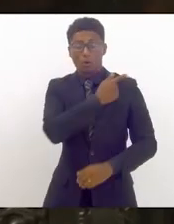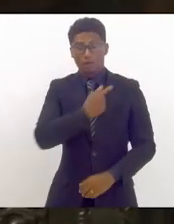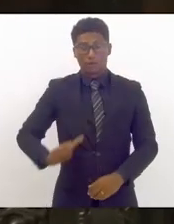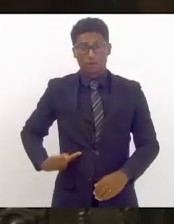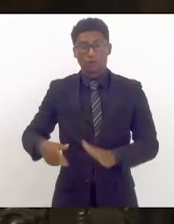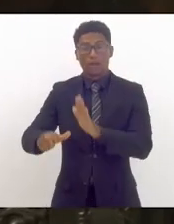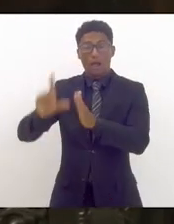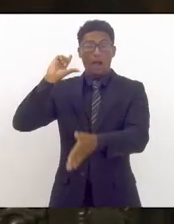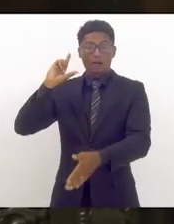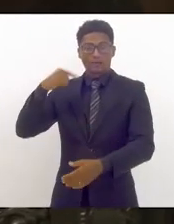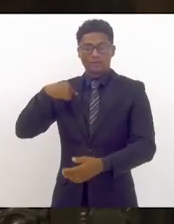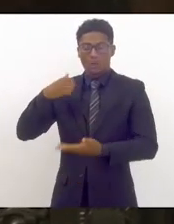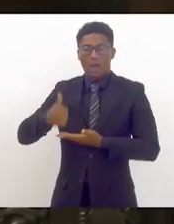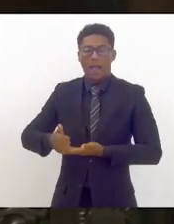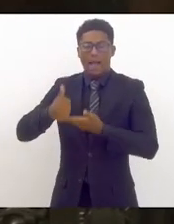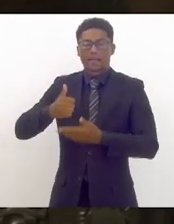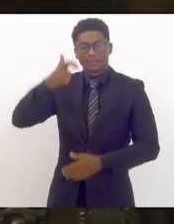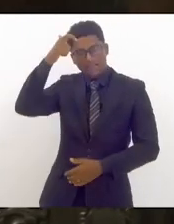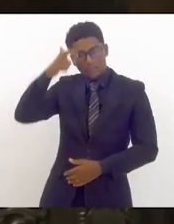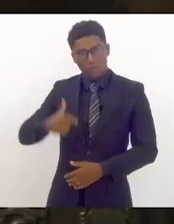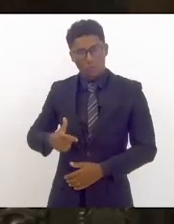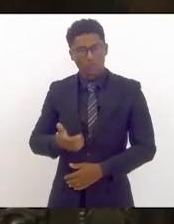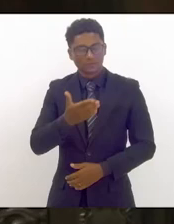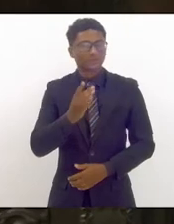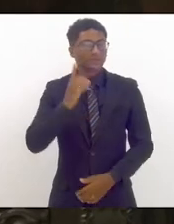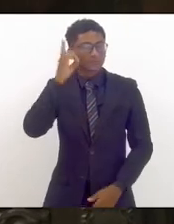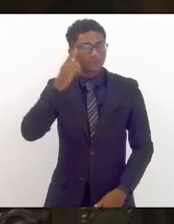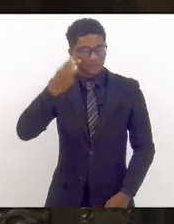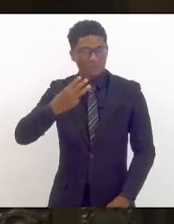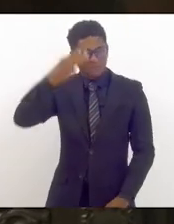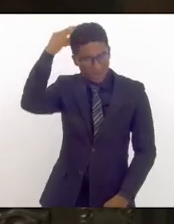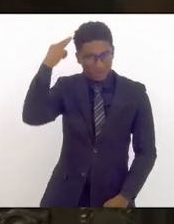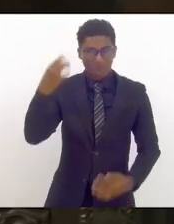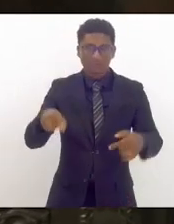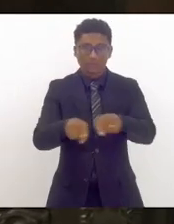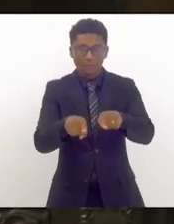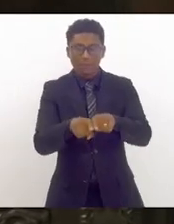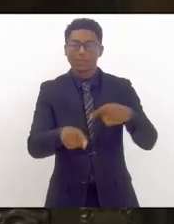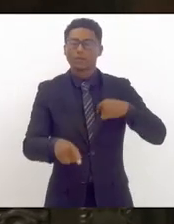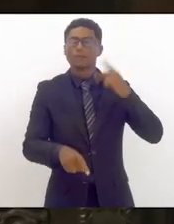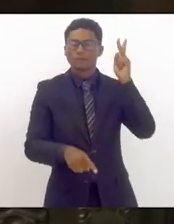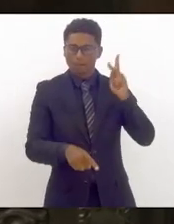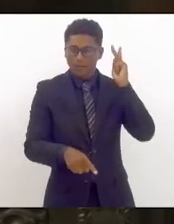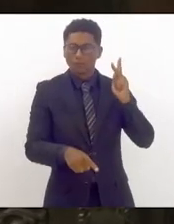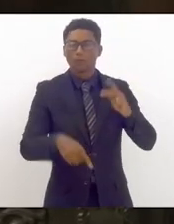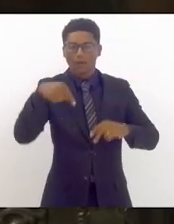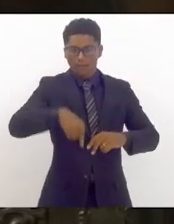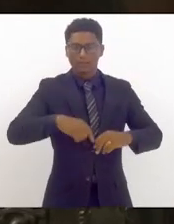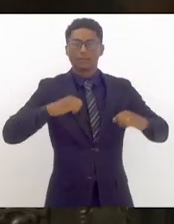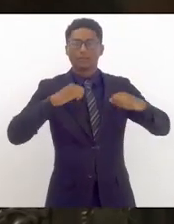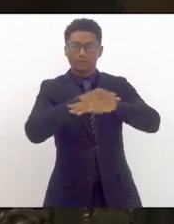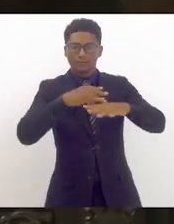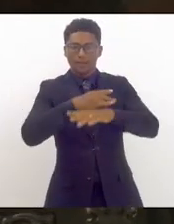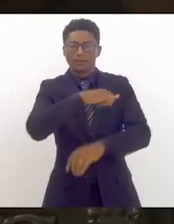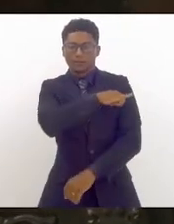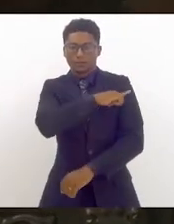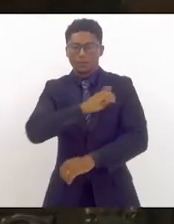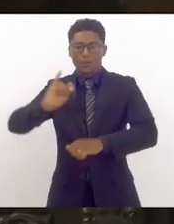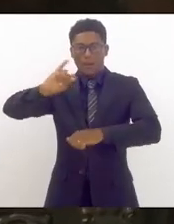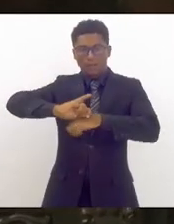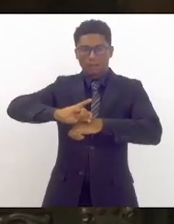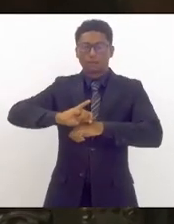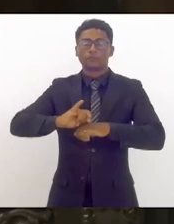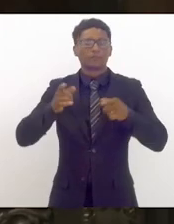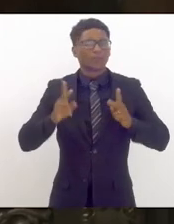nesse plenário do meu querido Márcio Pacheco e vereador também nessa capital. Sempre prezei pelo